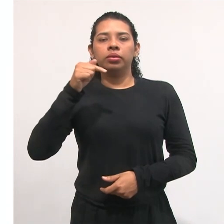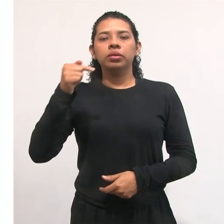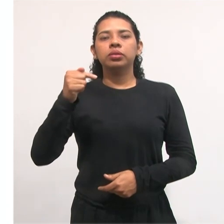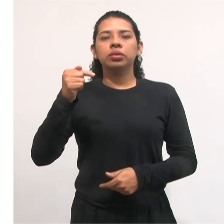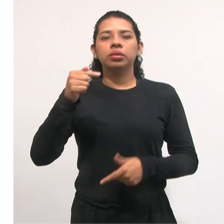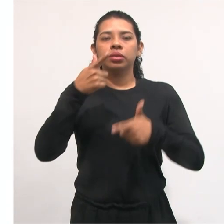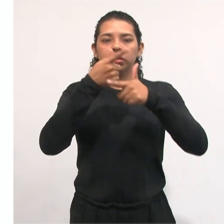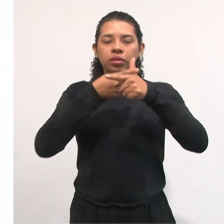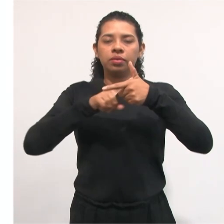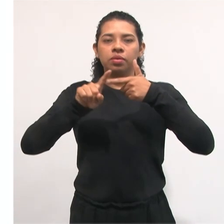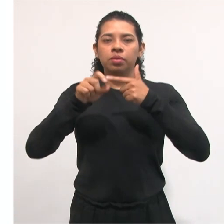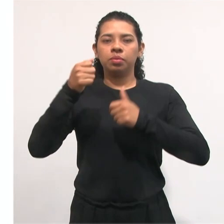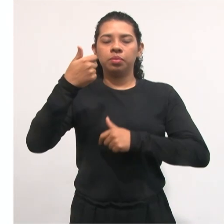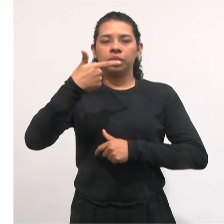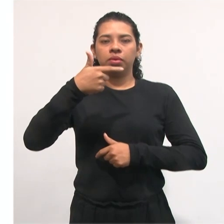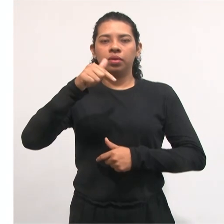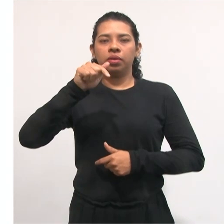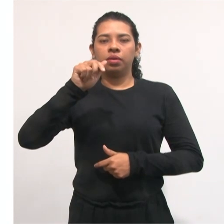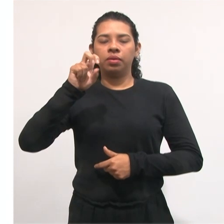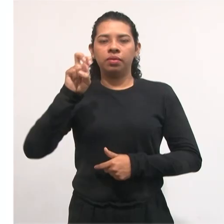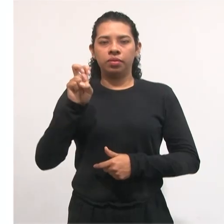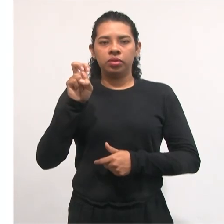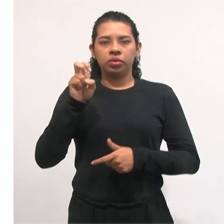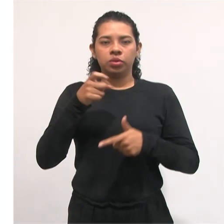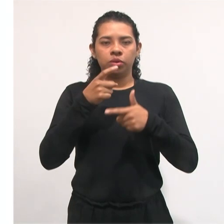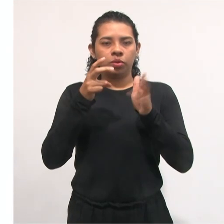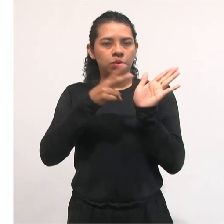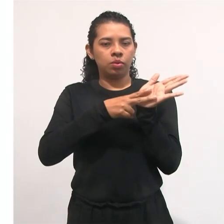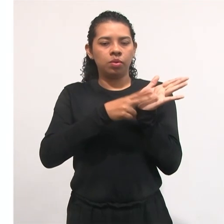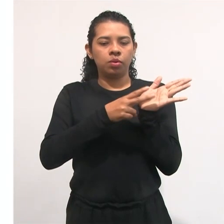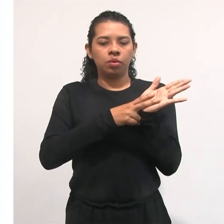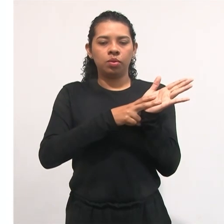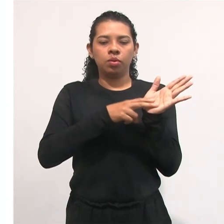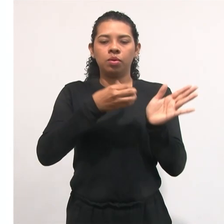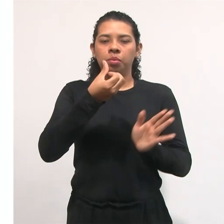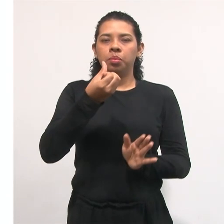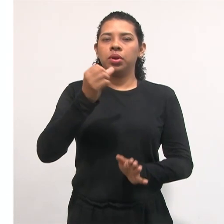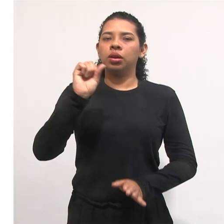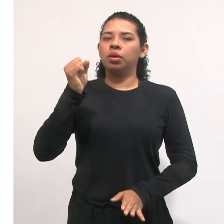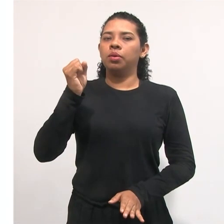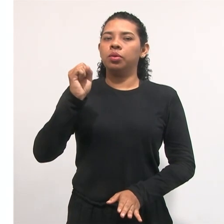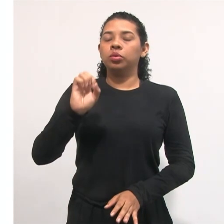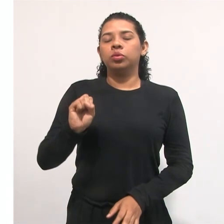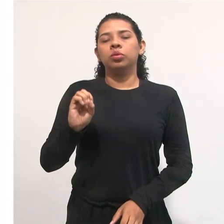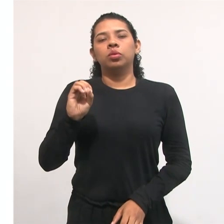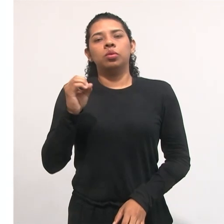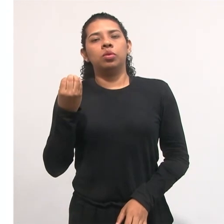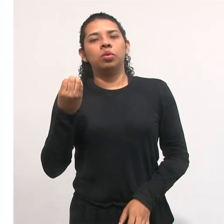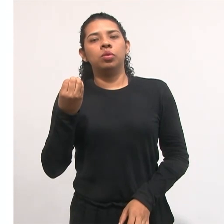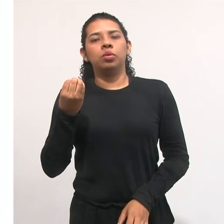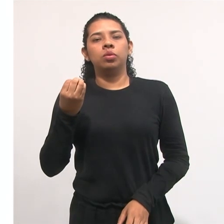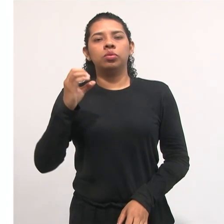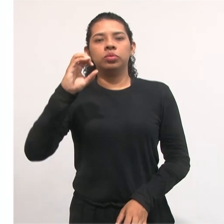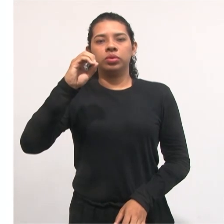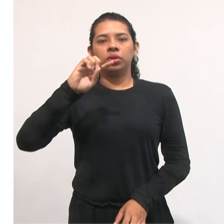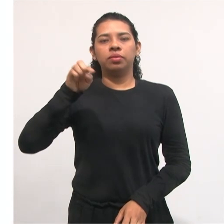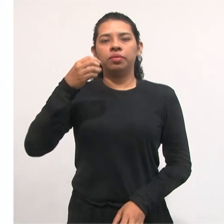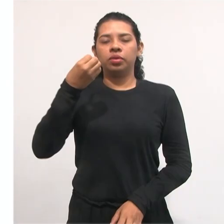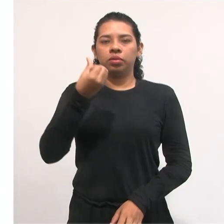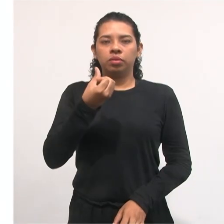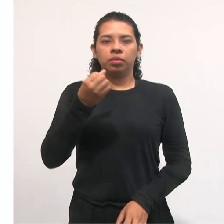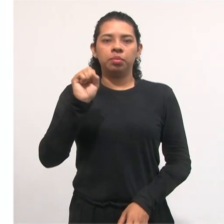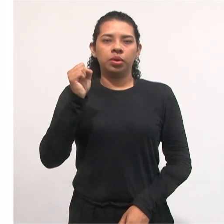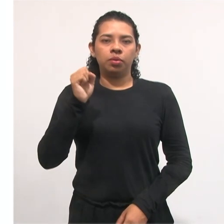17 dividido para 100, desculpa, 17 dividido para 25 é igual a 0,68 ou